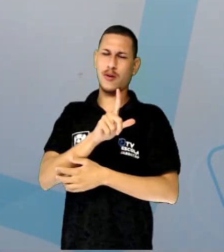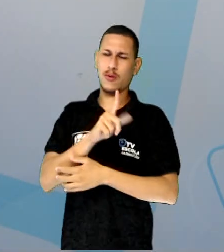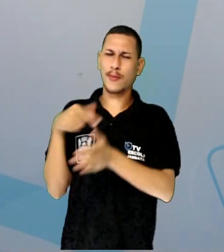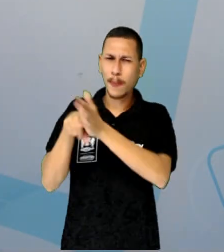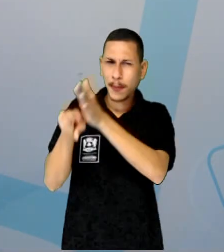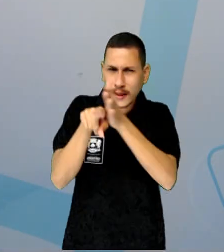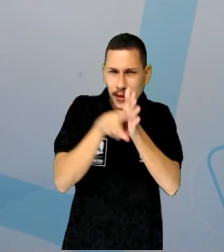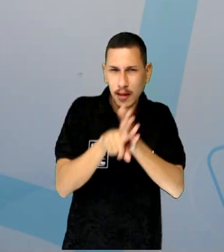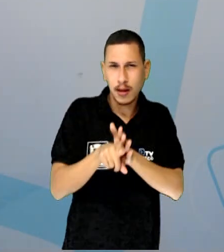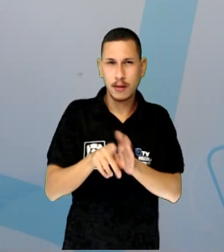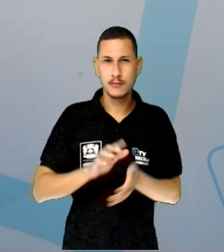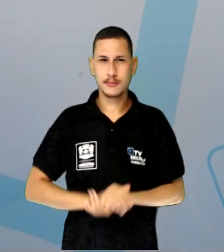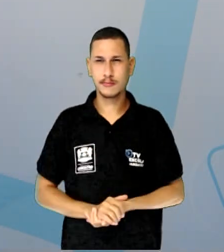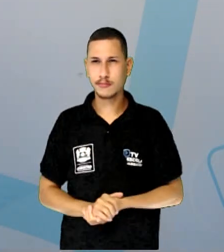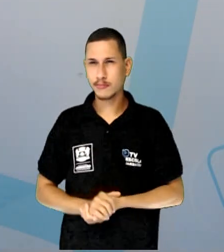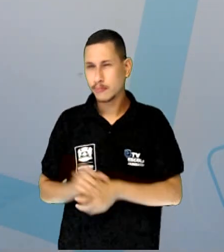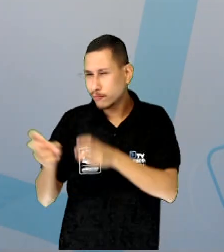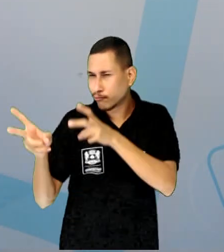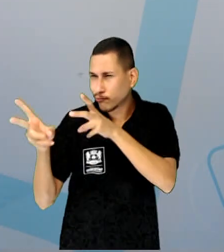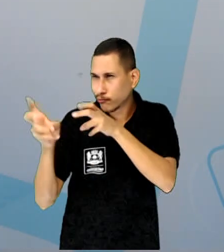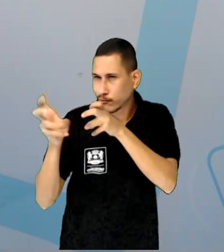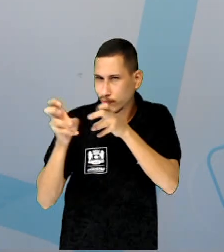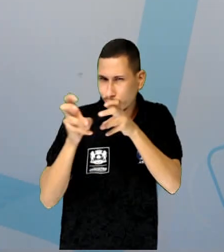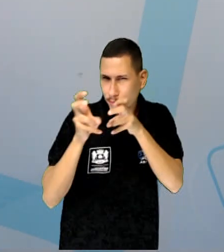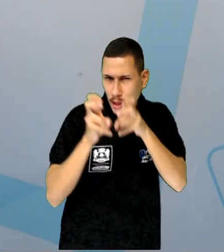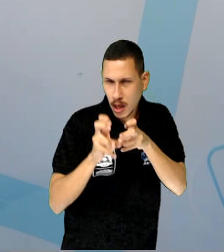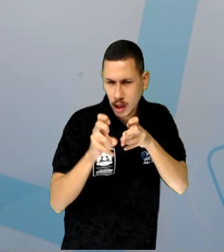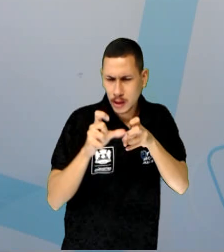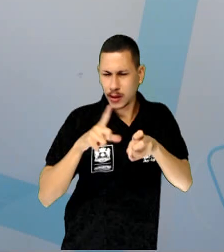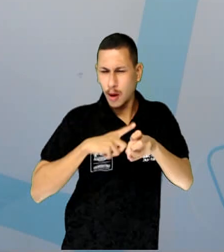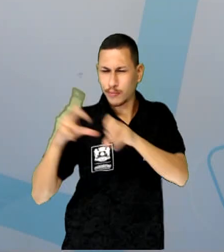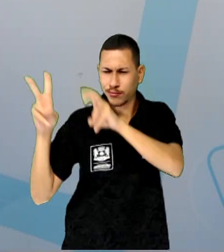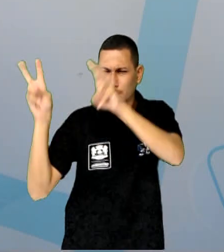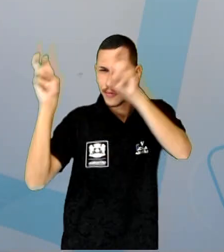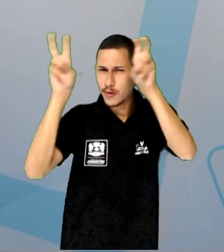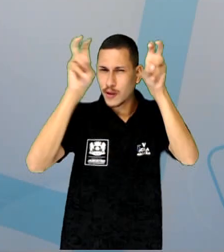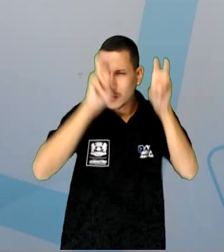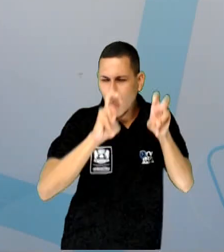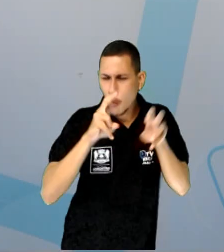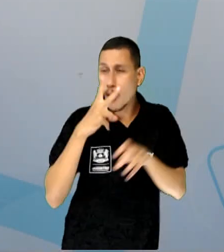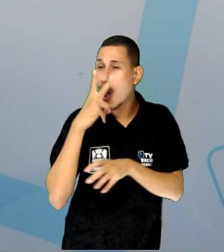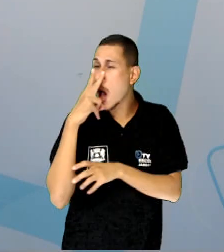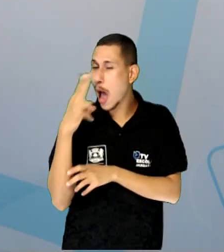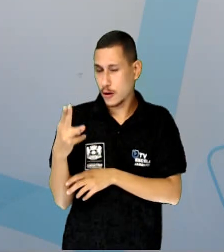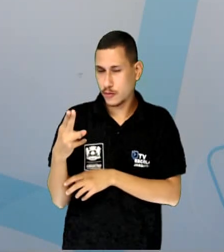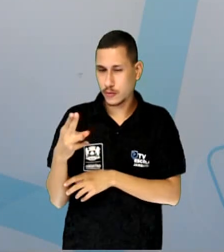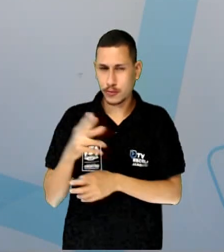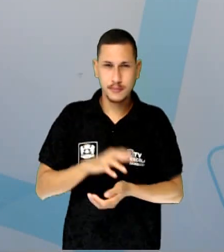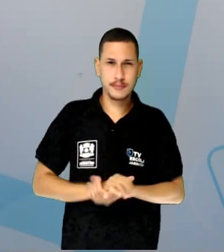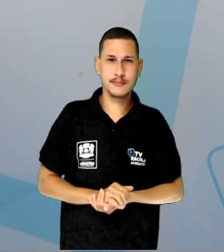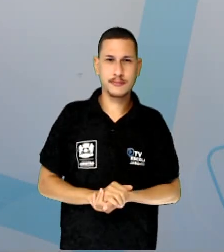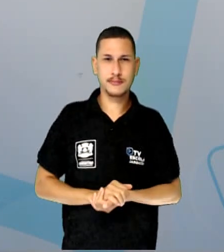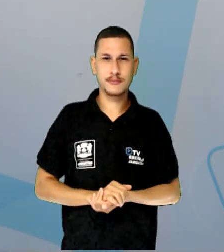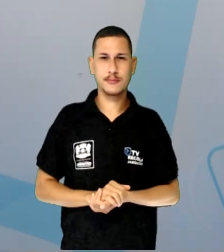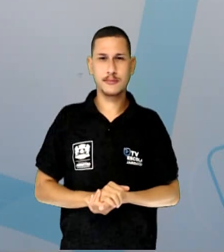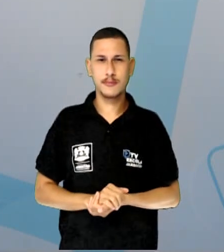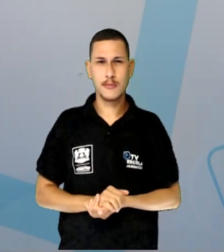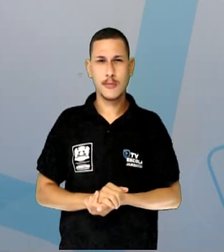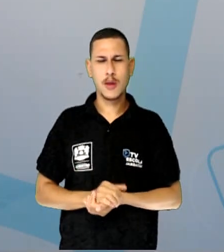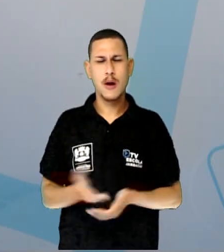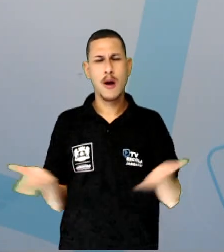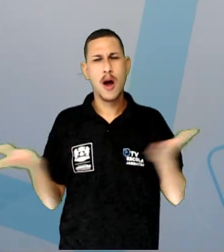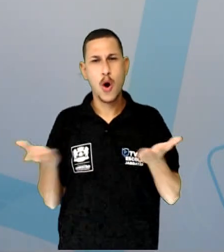pesquisar. Percebam, nesse caso aí, eu tenho uma situação hipotética, né? Dá uma olhada